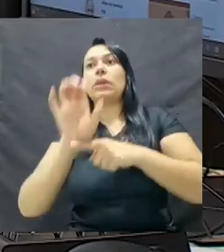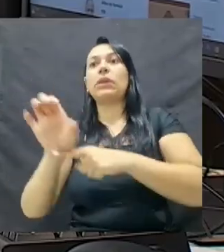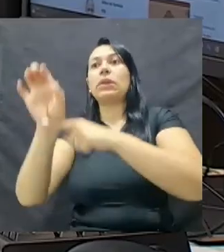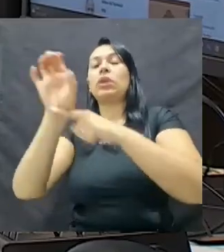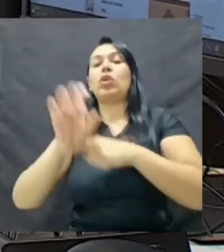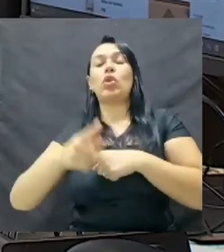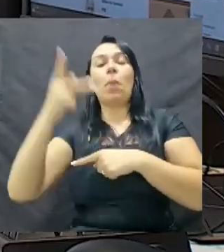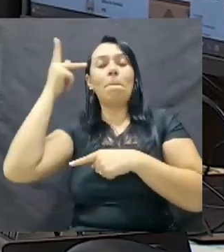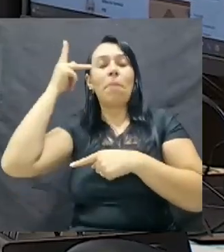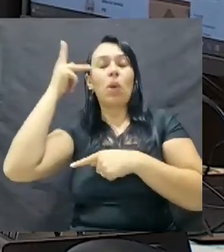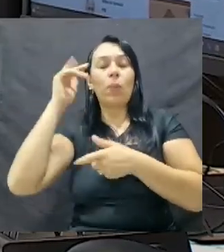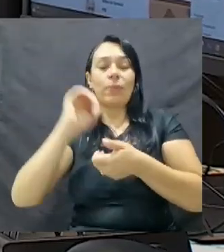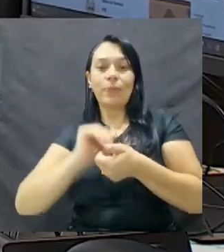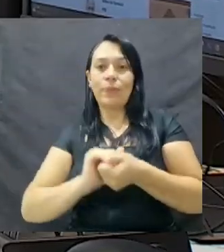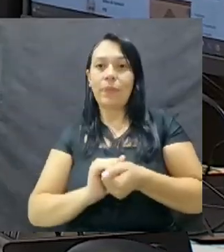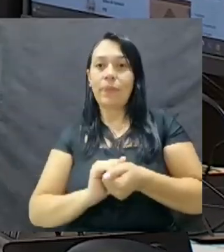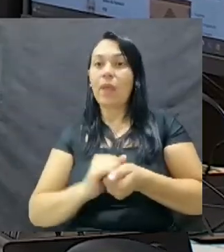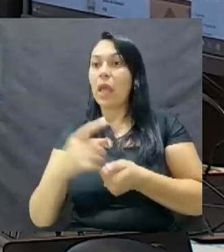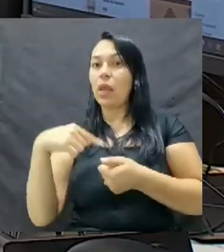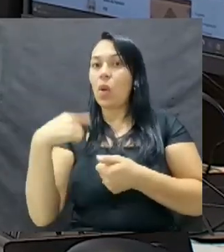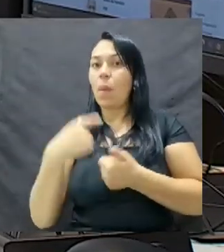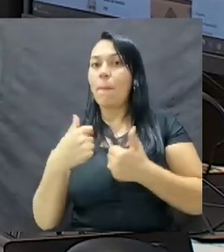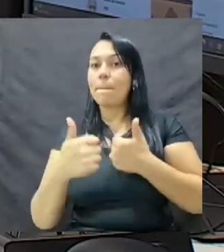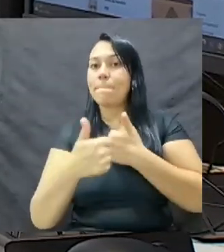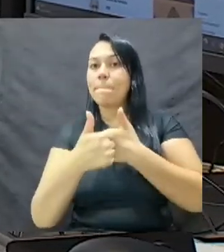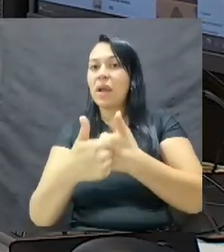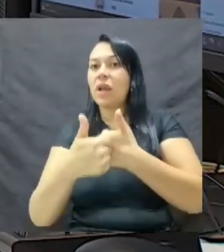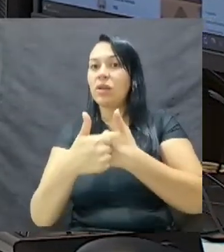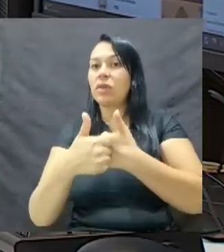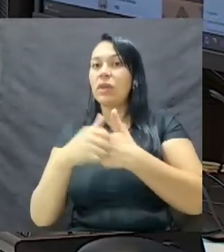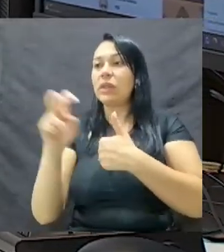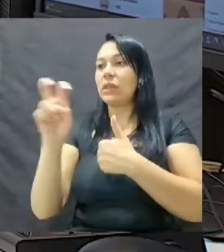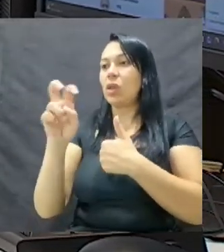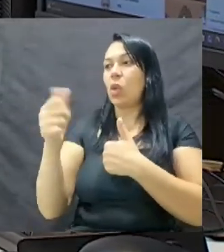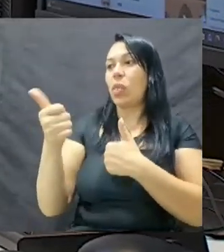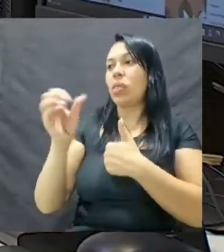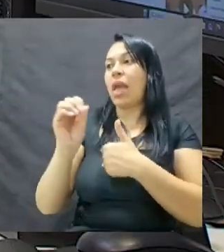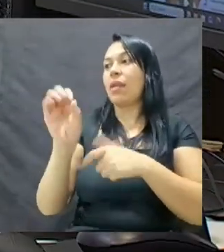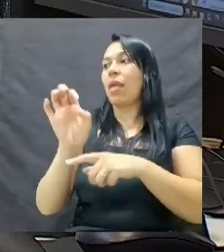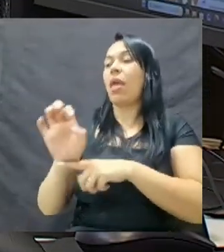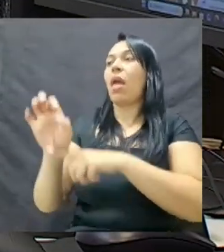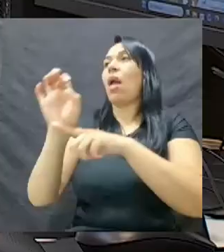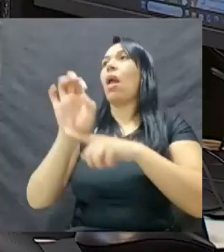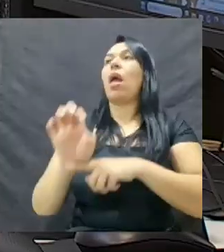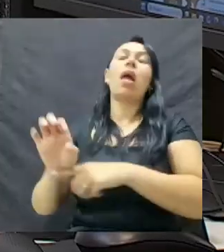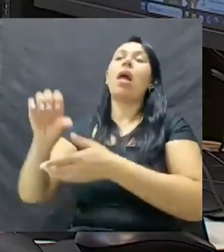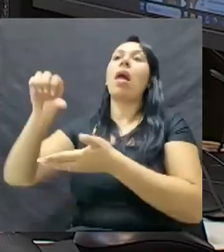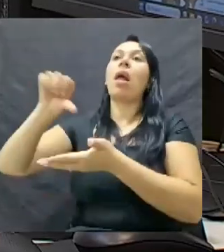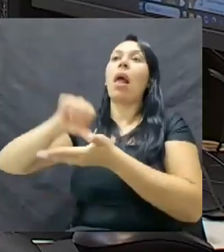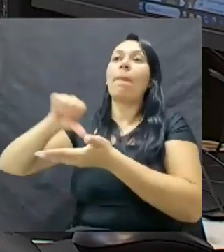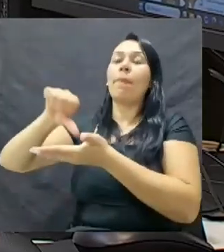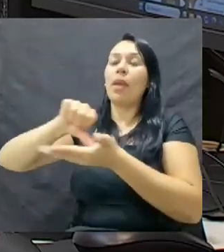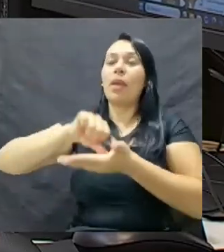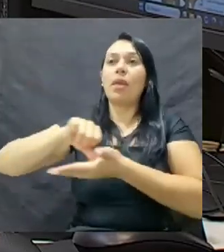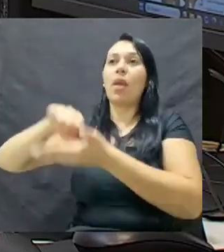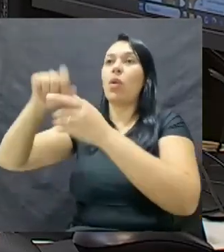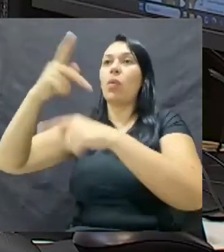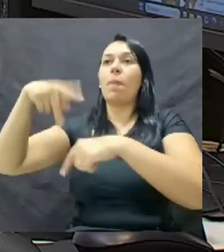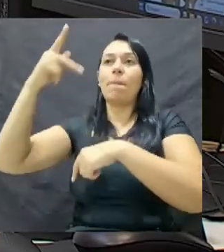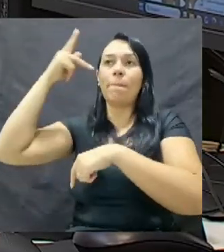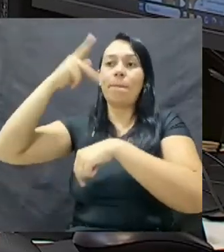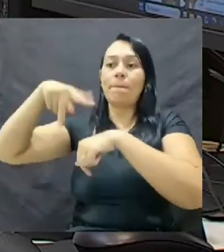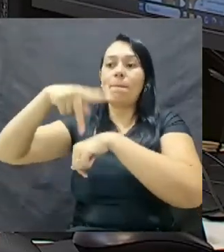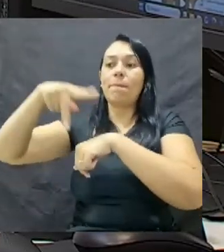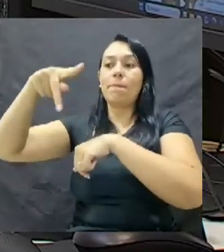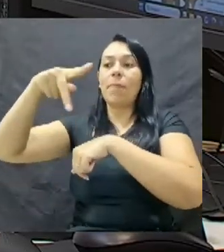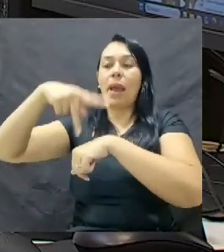muito próximo entre as 5 ou 10 maiores aí de todo o país. E, então isso agrega uma grande